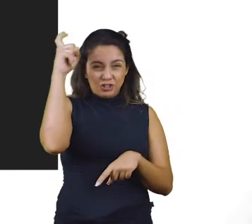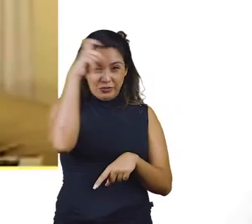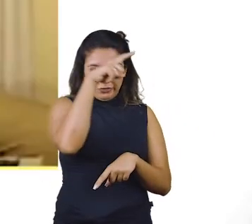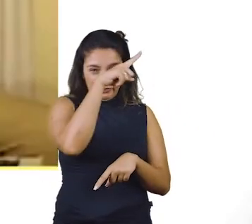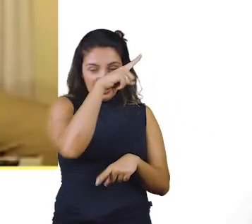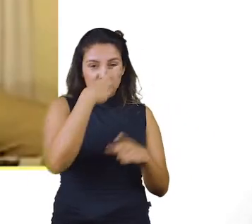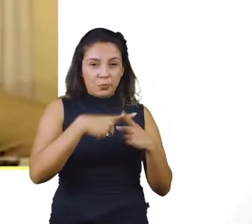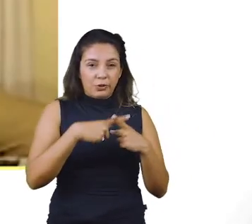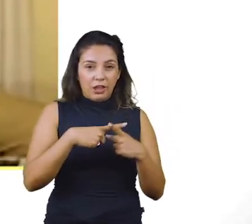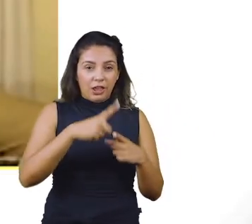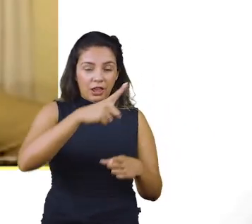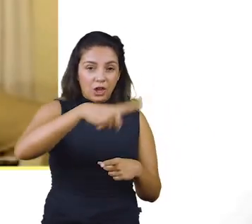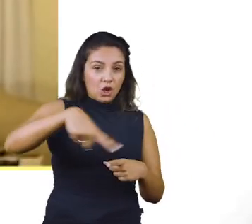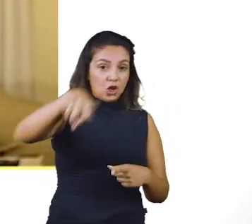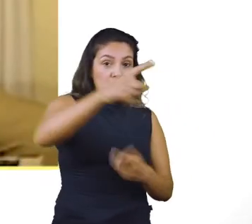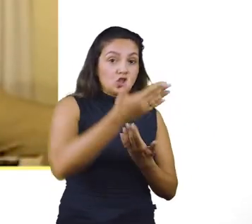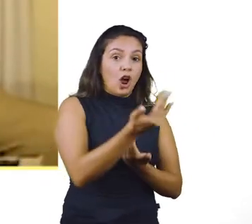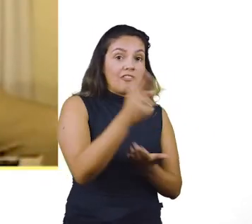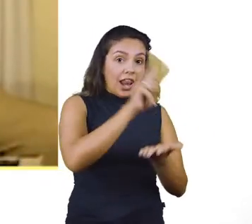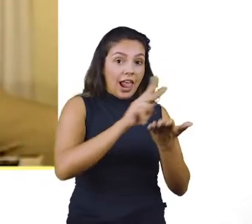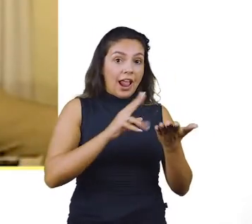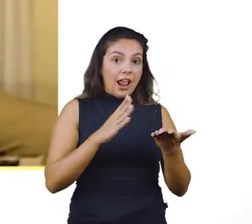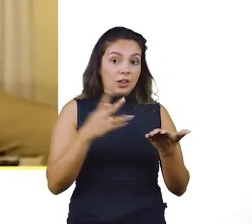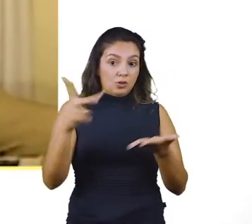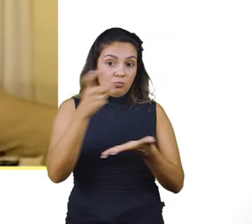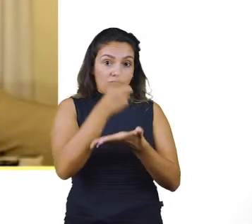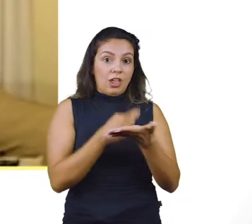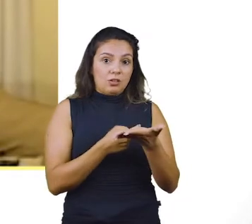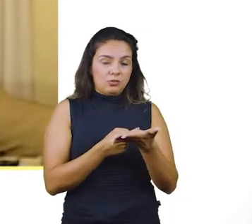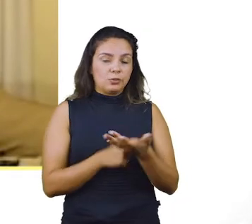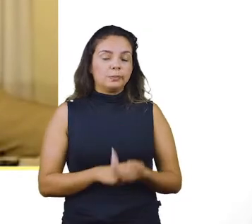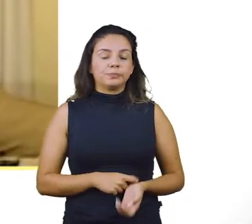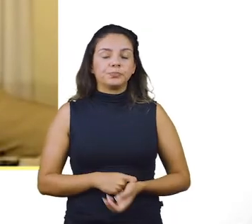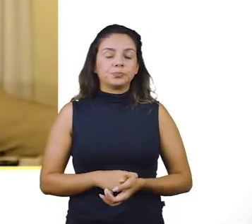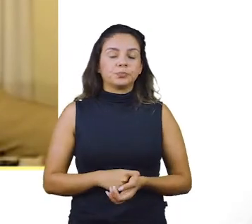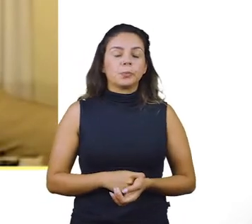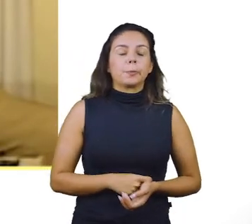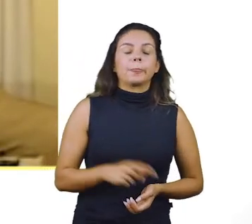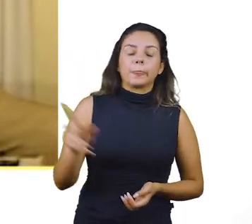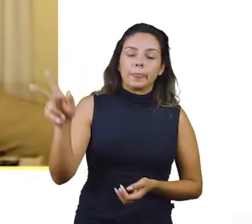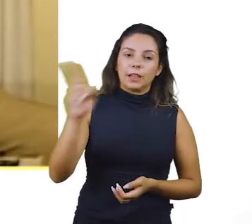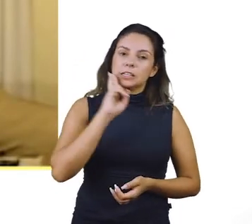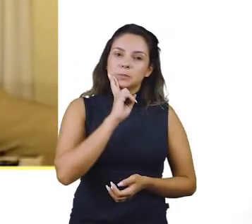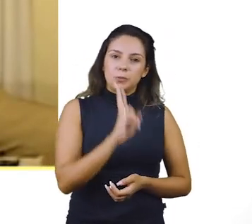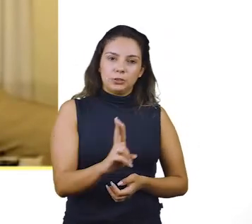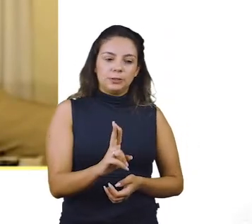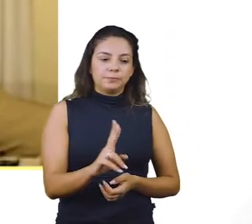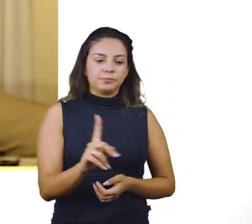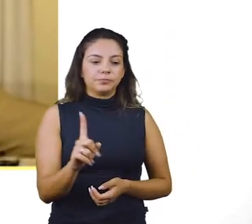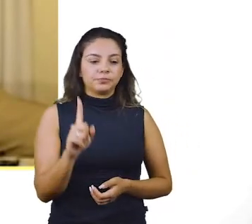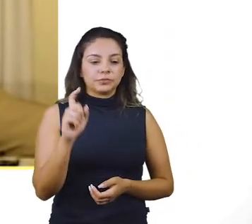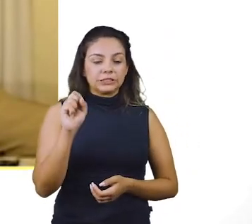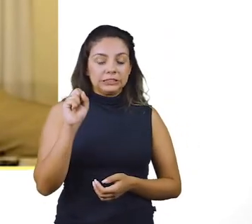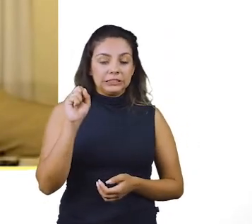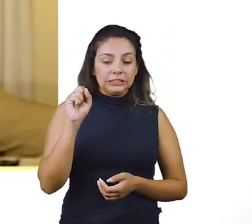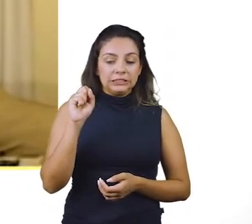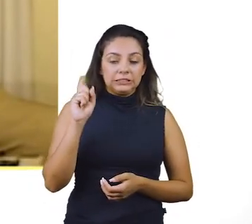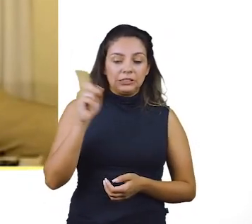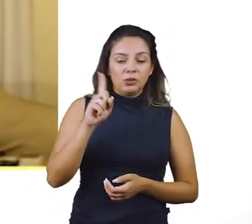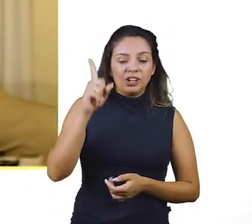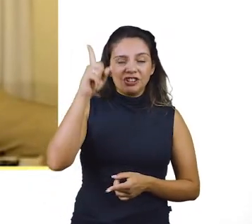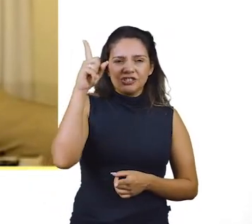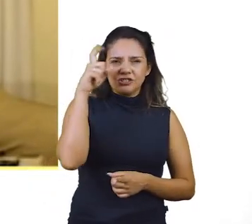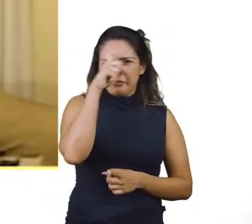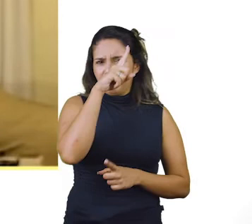Eu acho que França. Acho que é um desafio chegar a esse jovem de forma interessante. Eu acho que não é o desafio em